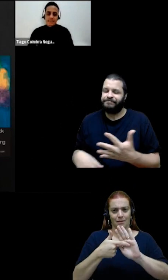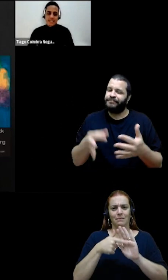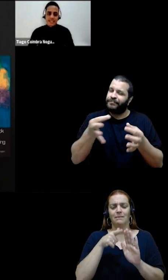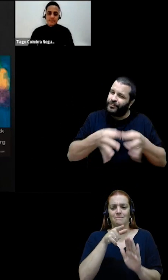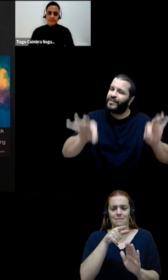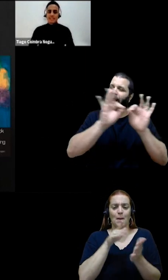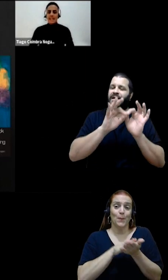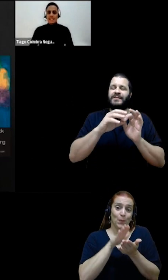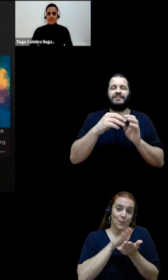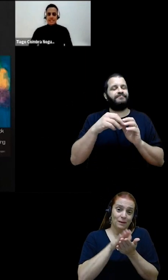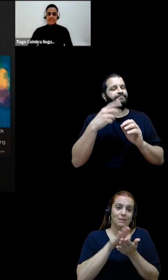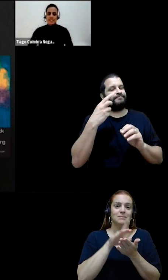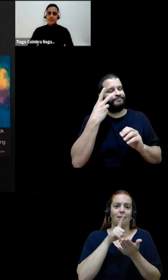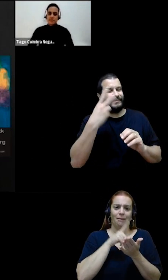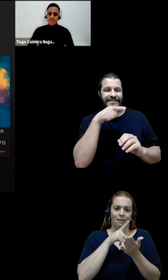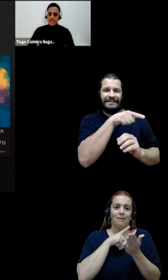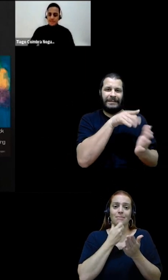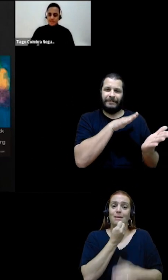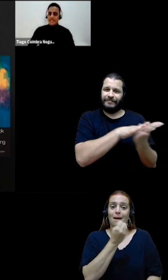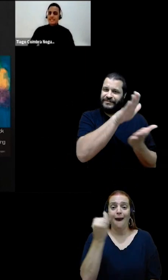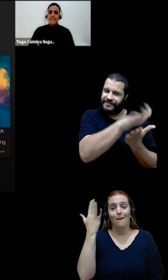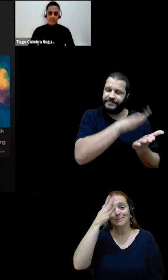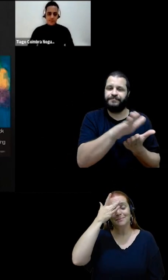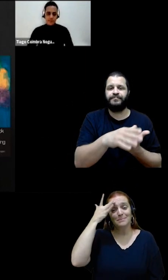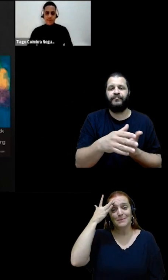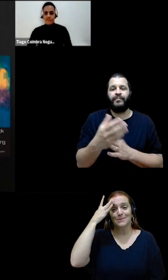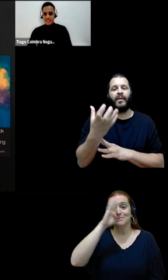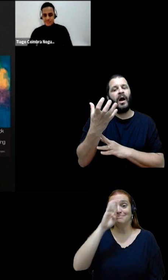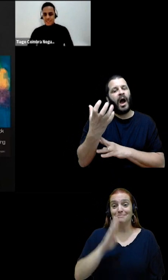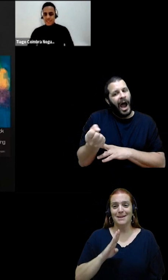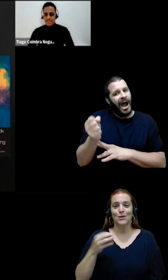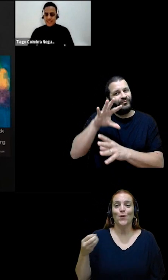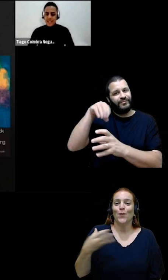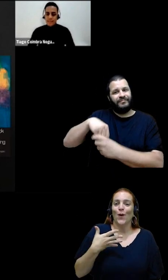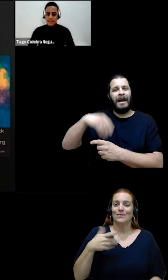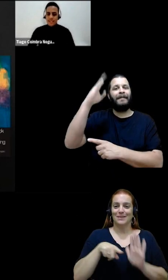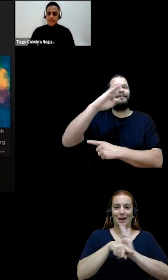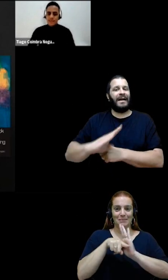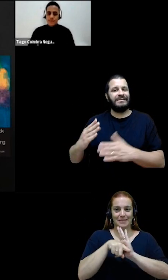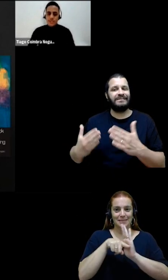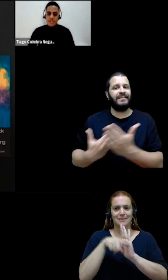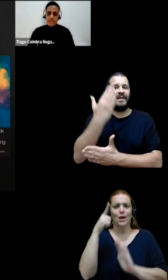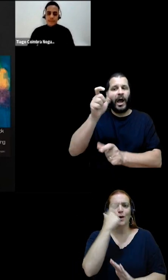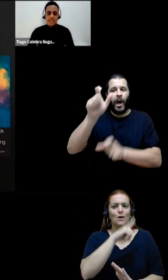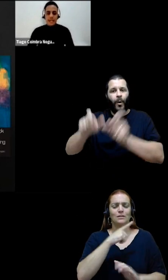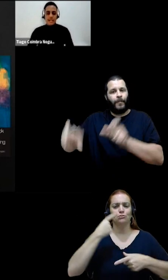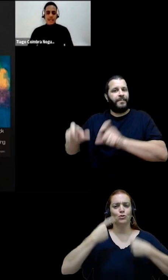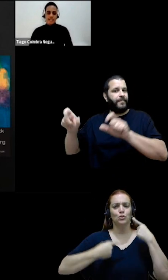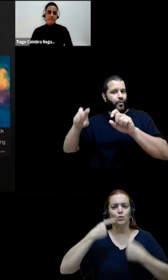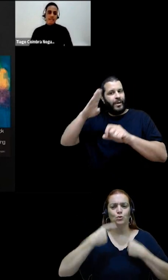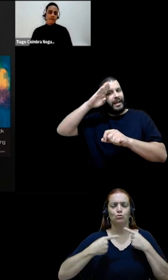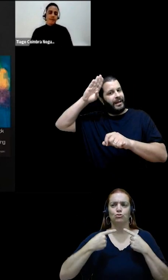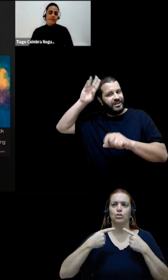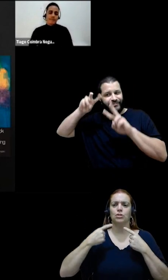essa publicação então traz a presença de alguns pesquisadores brasileiros, como novas vozes aí, podendo discutir e abordar